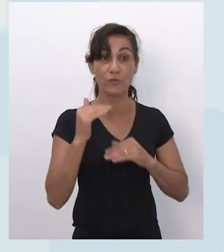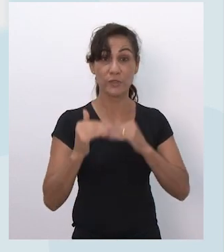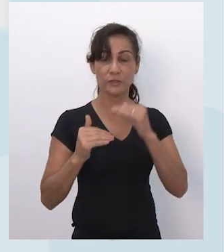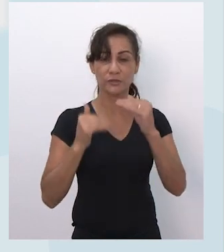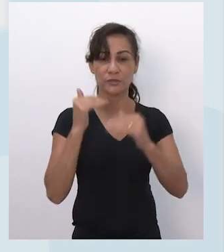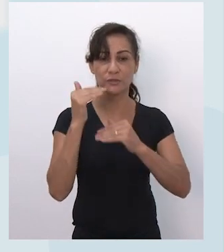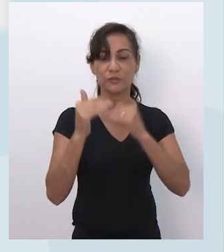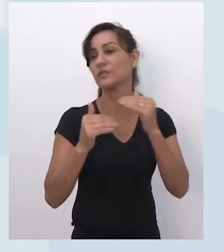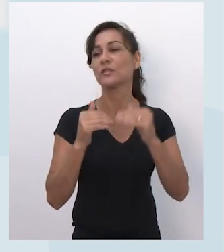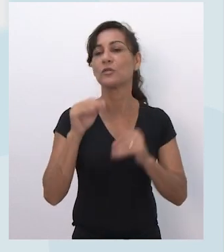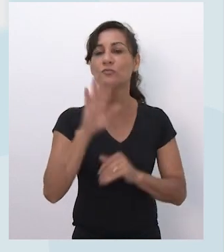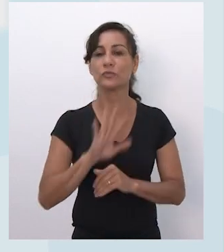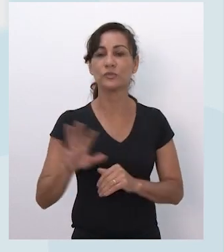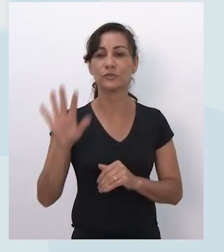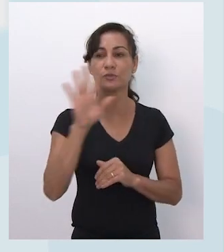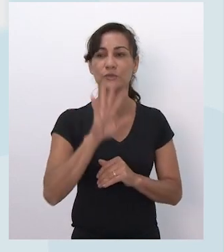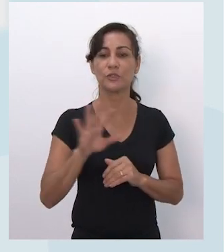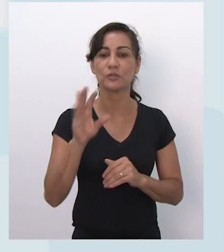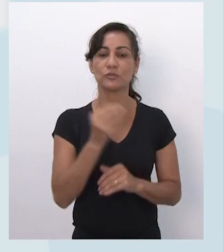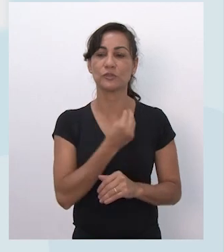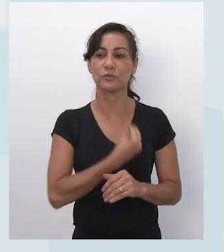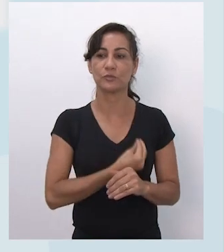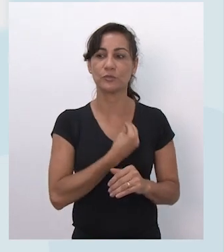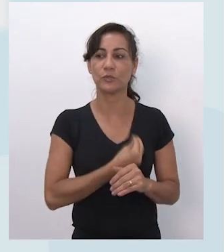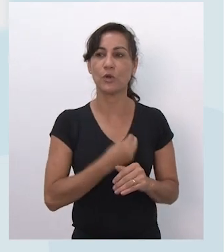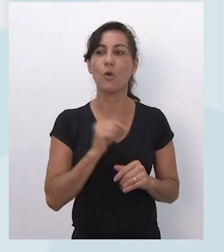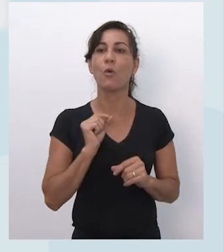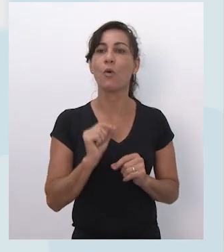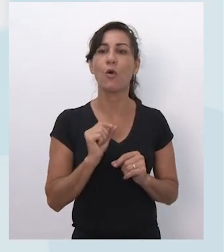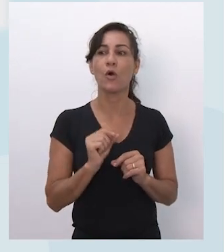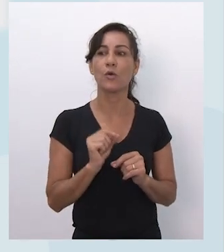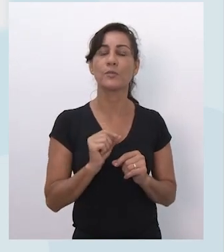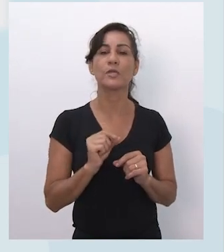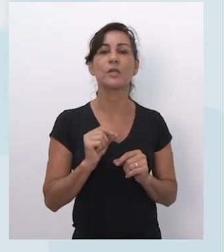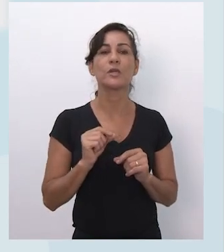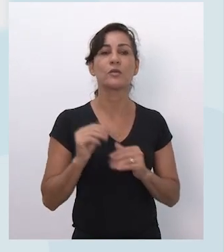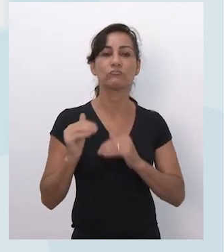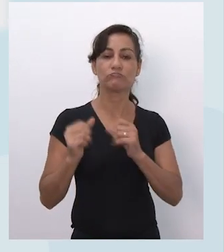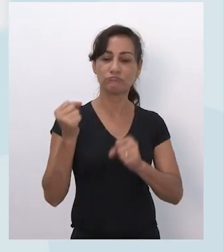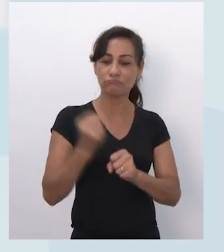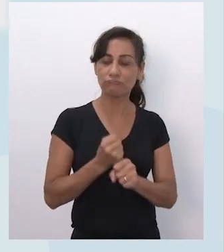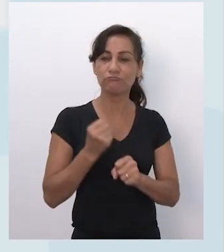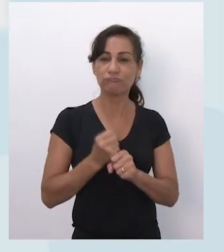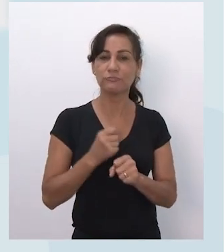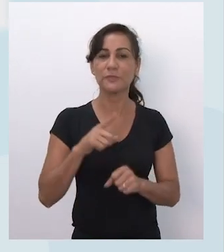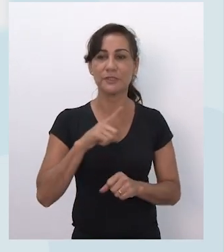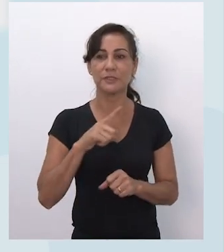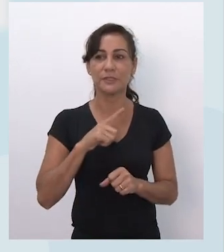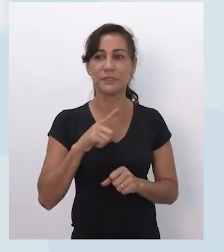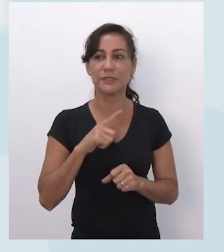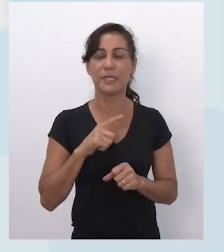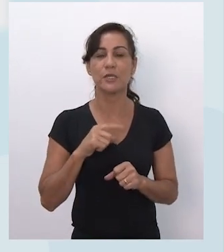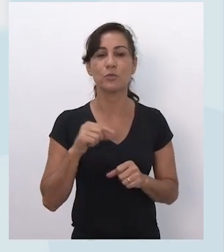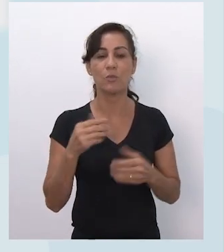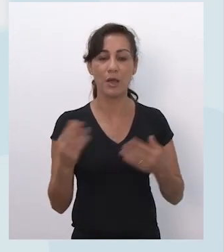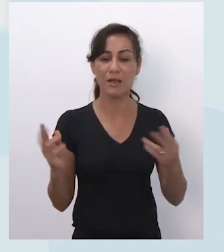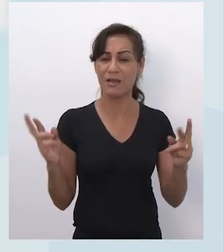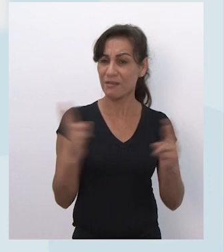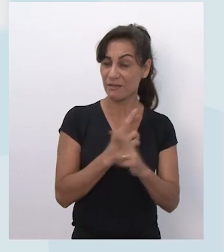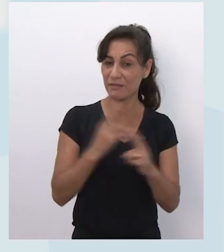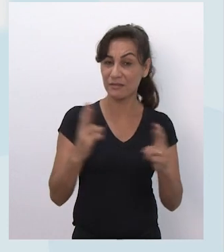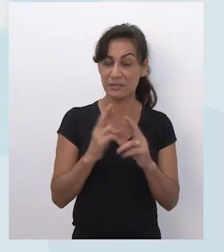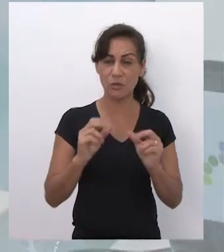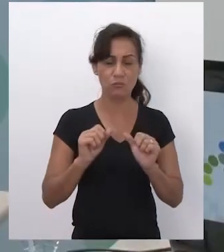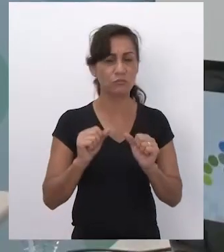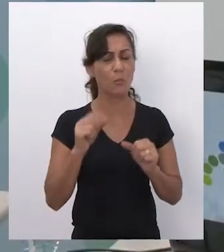ser um espaço concebido, e portanto o homem produz, constrói, e tem ali uma relação muito forte também